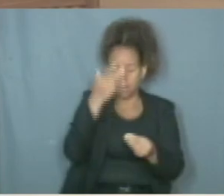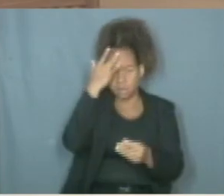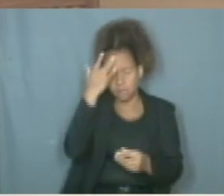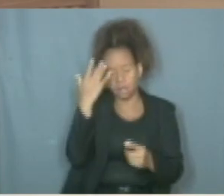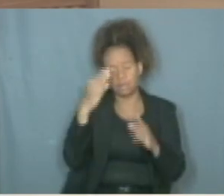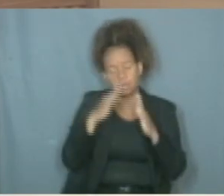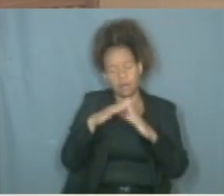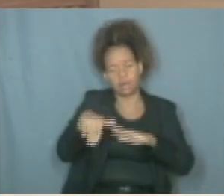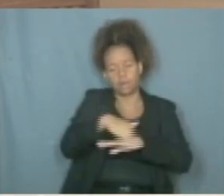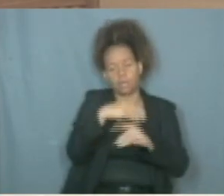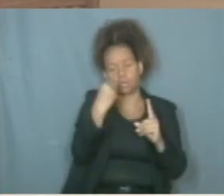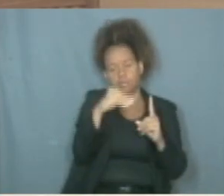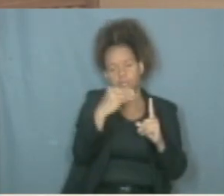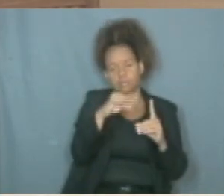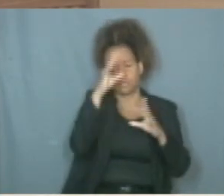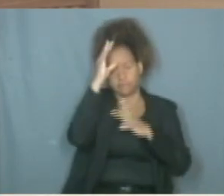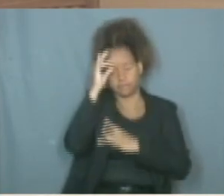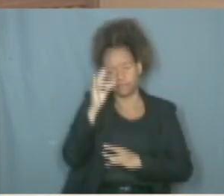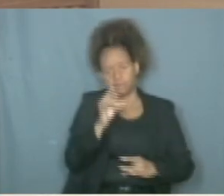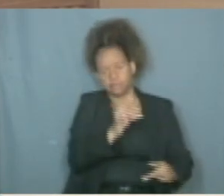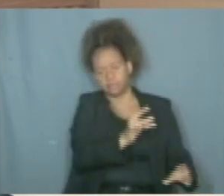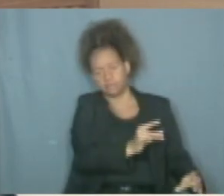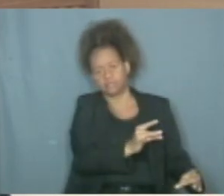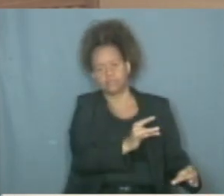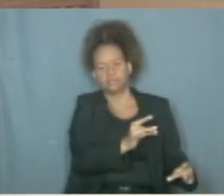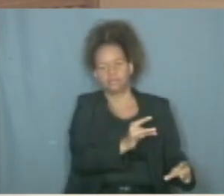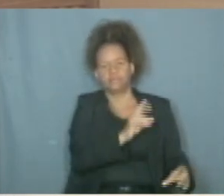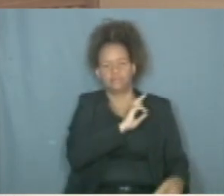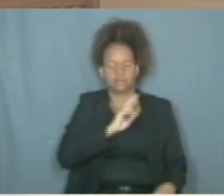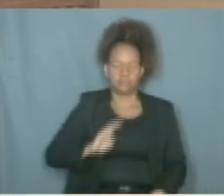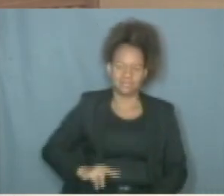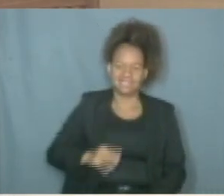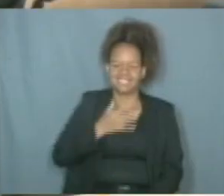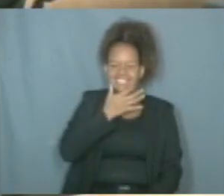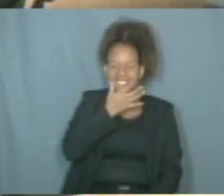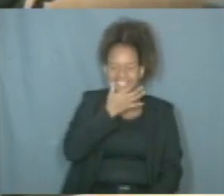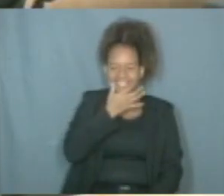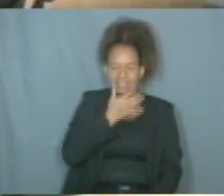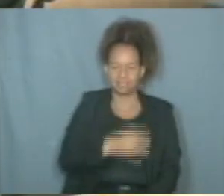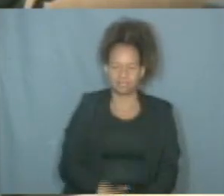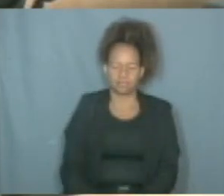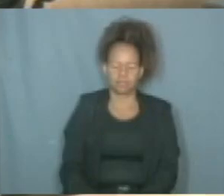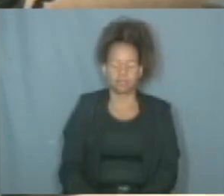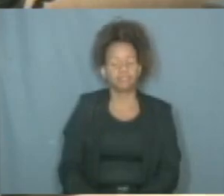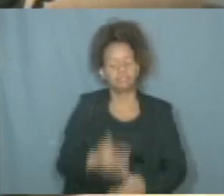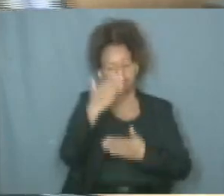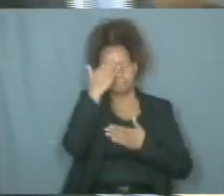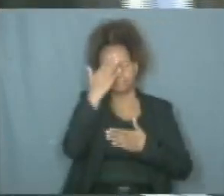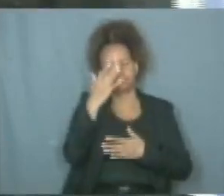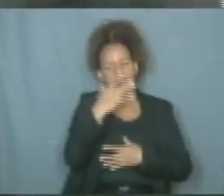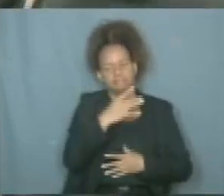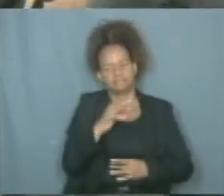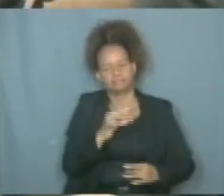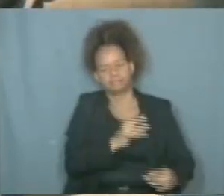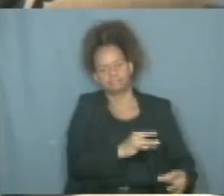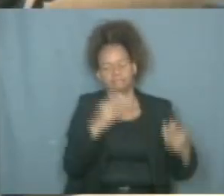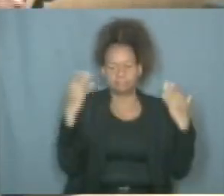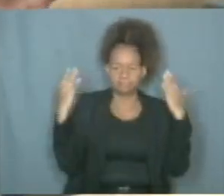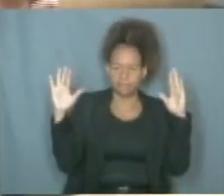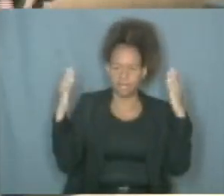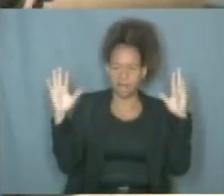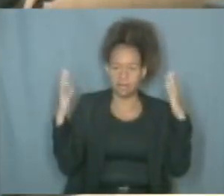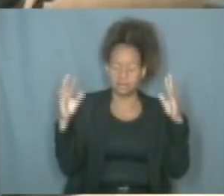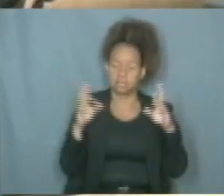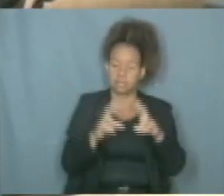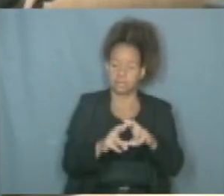rua precisam. Mas eu passo a parte e escuto com atenção o vereador Eduardo Moura. Agradeço a parte, vereador Felipe Alecrim, parabenizo pelo